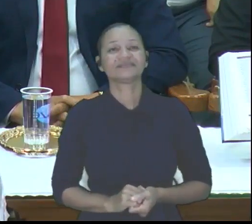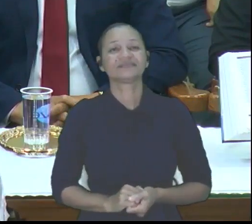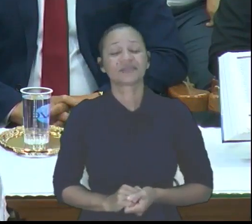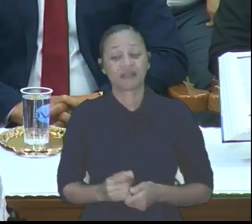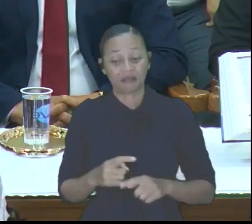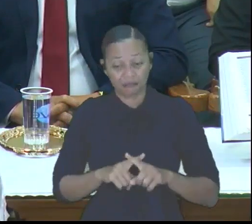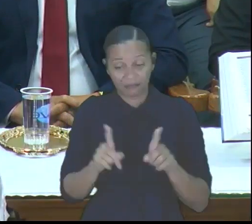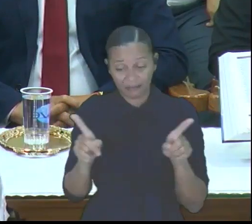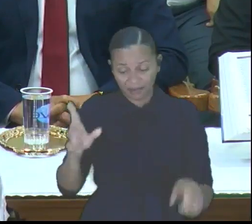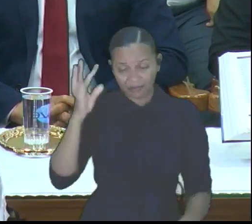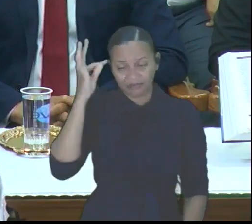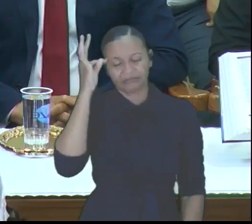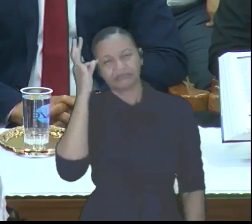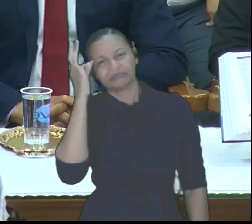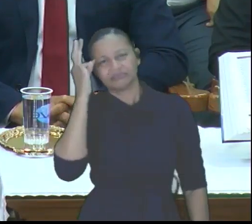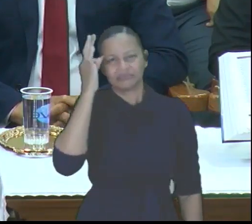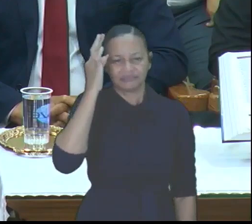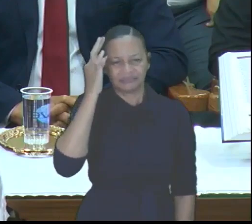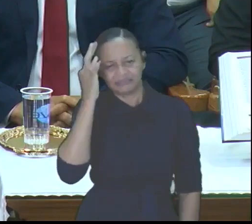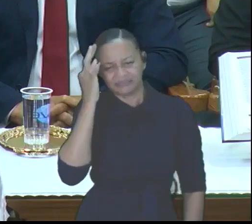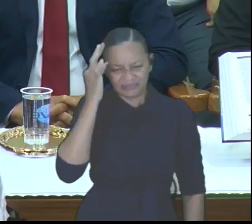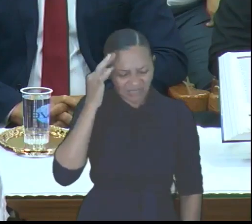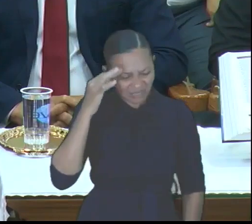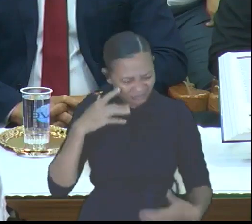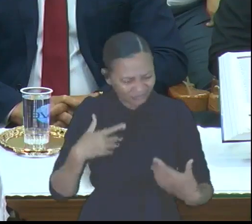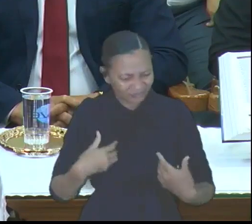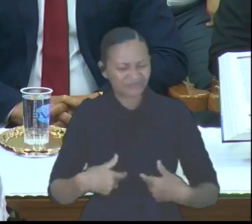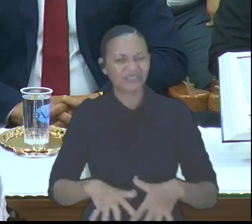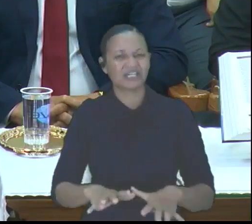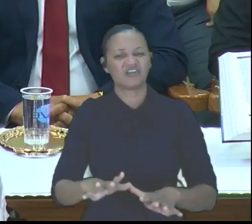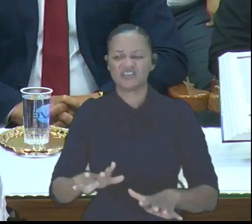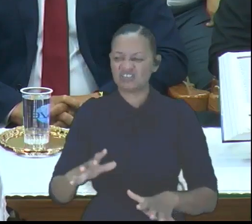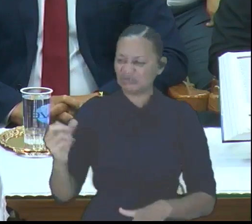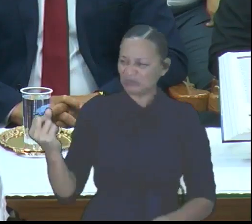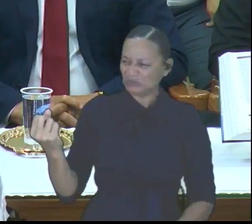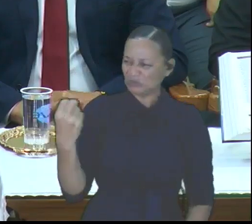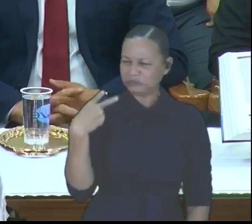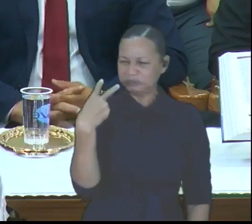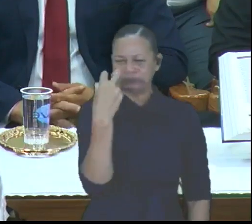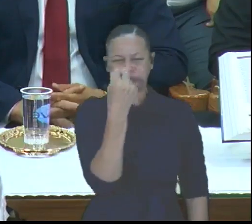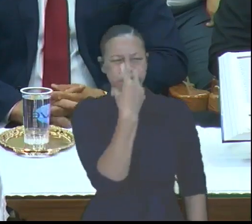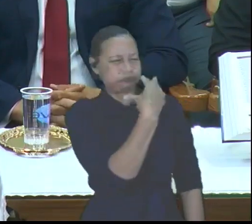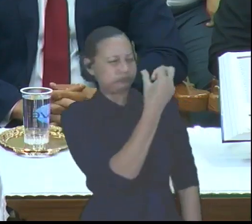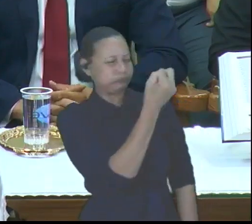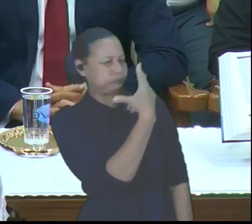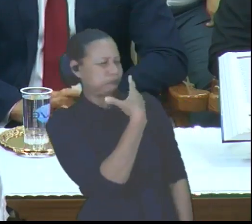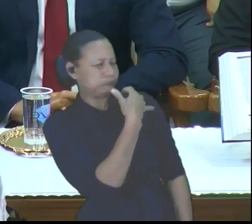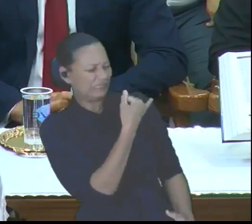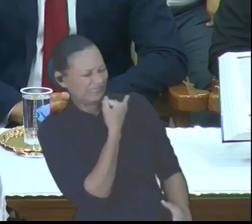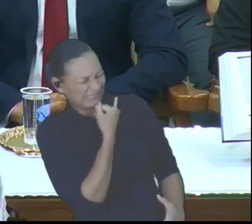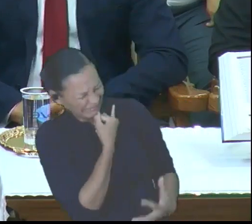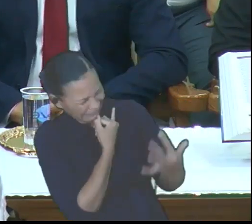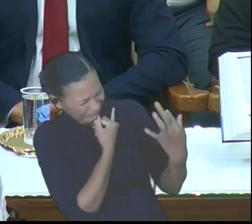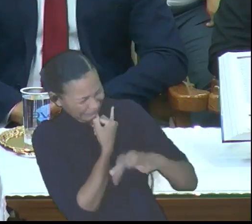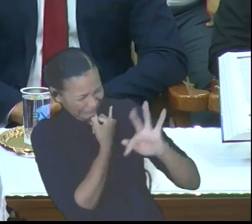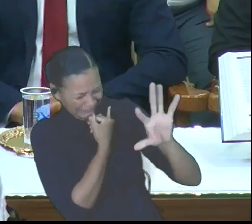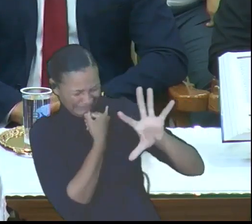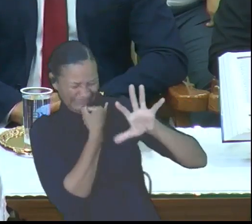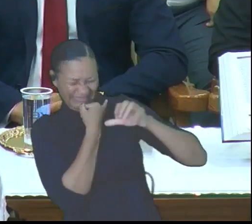Mas Tomé deixou-se envenenar pela tristeza, pela dor, pela decepção.